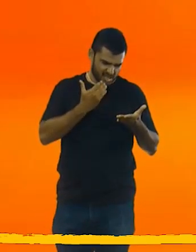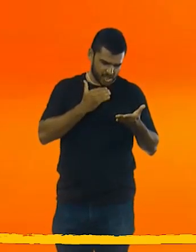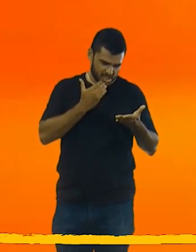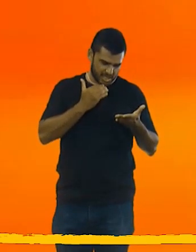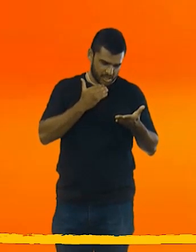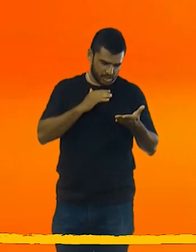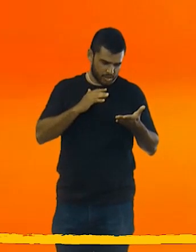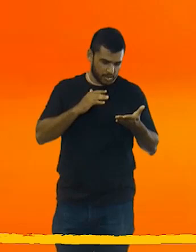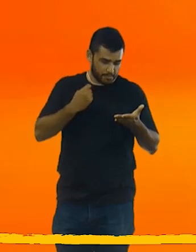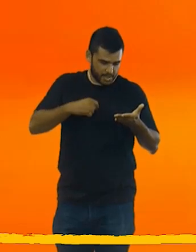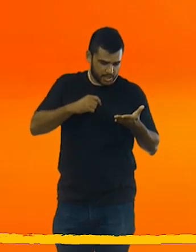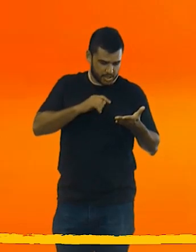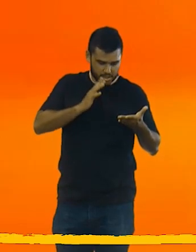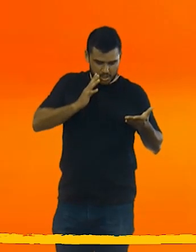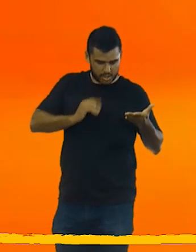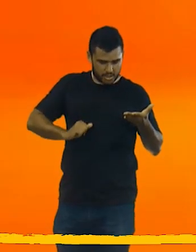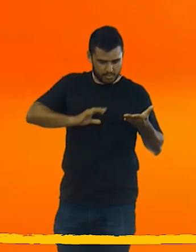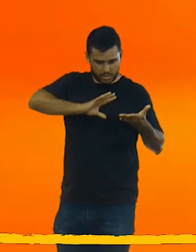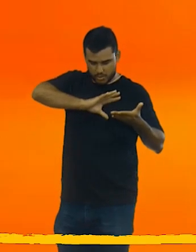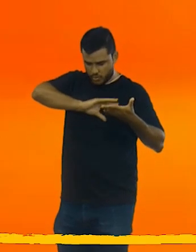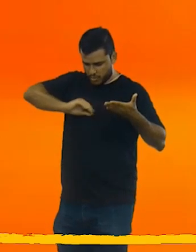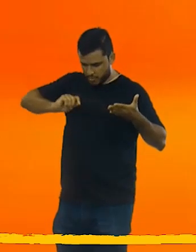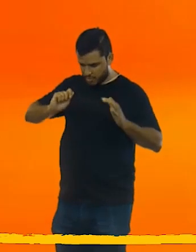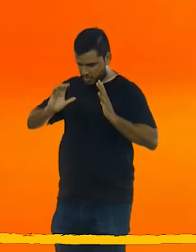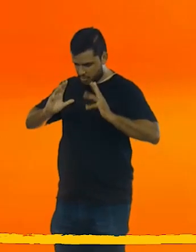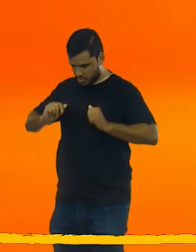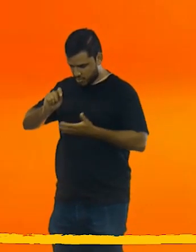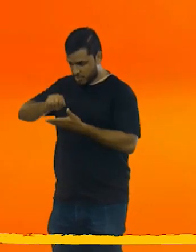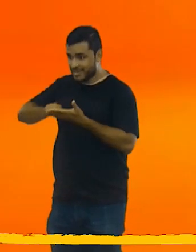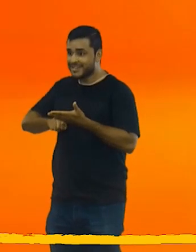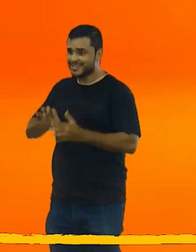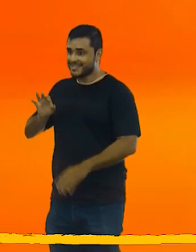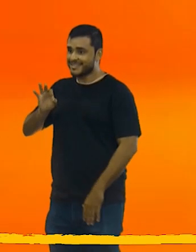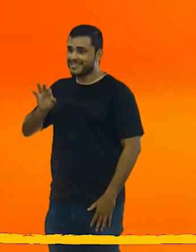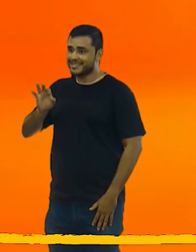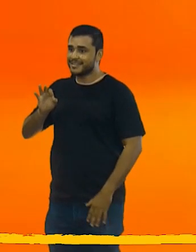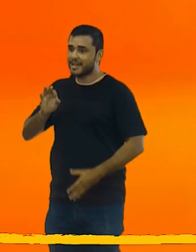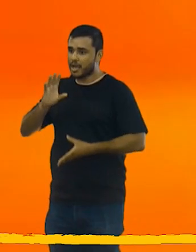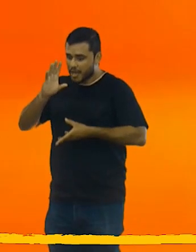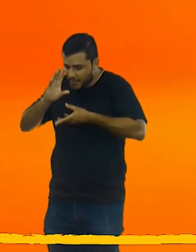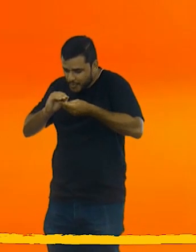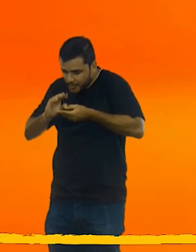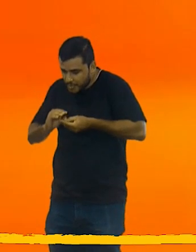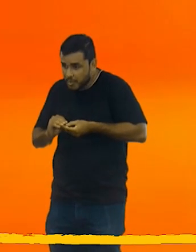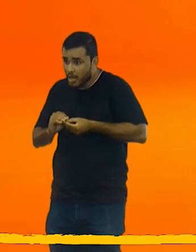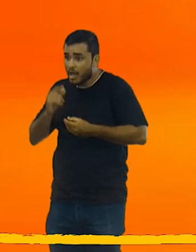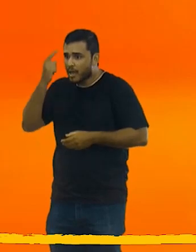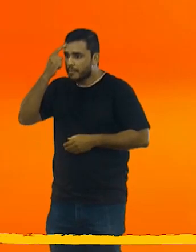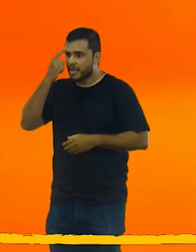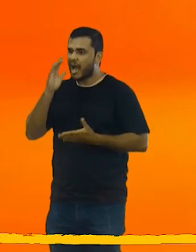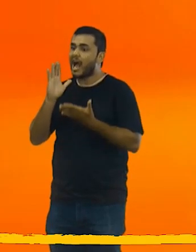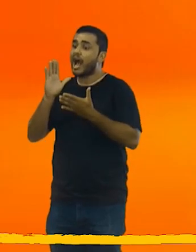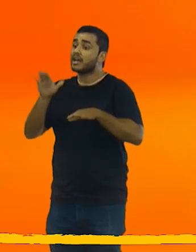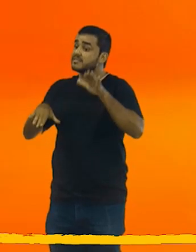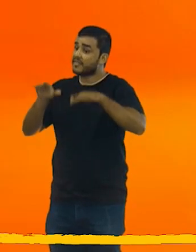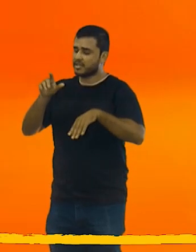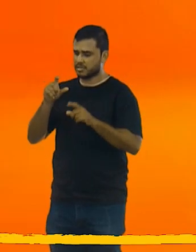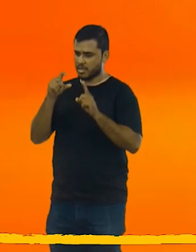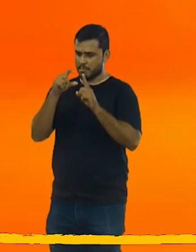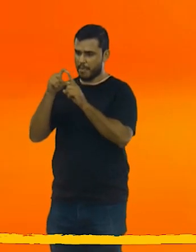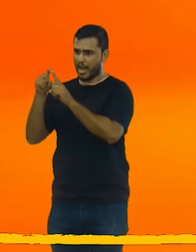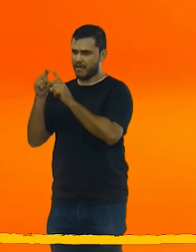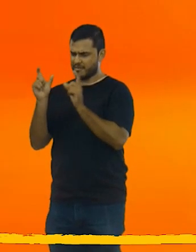ela é escura e que ela é fria? Não, já está subentendido no substantivo noite. Isso é catar feijão,